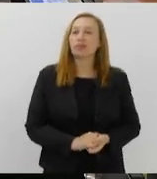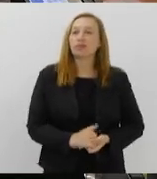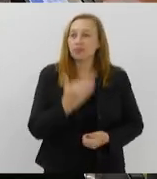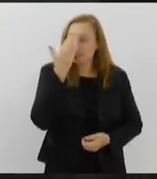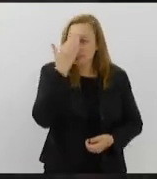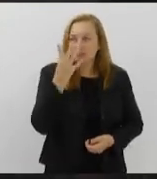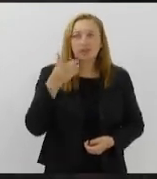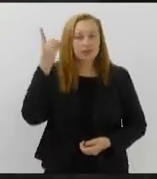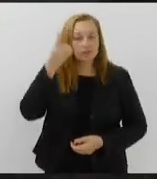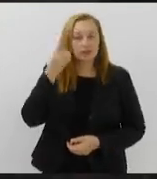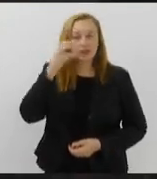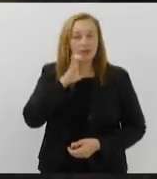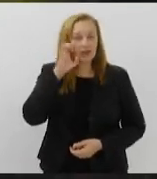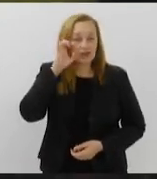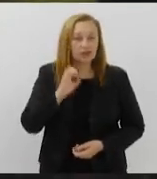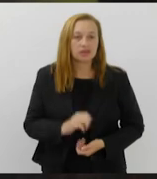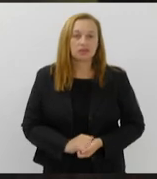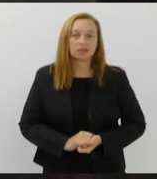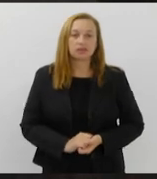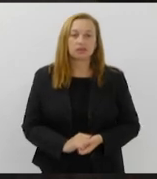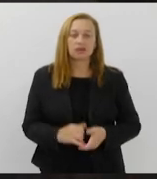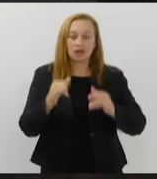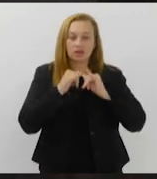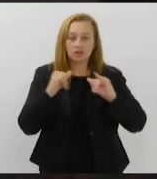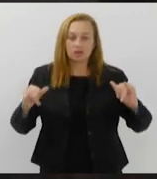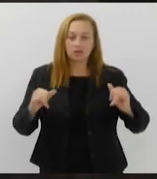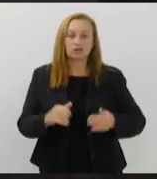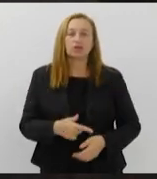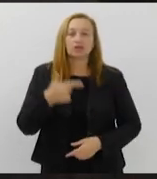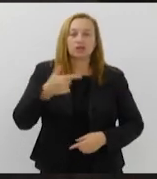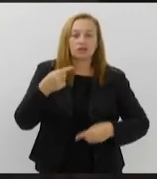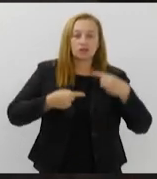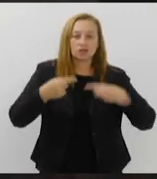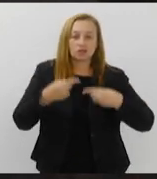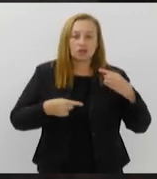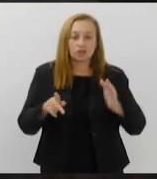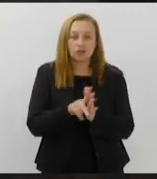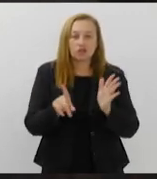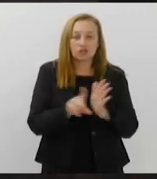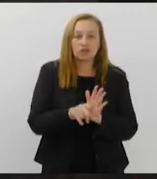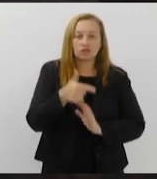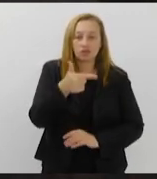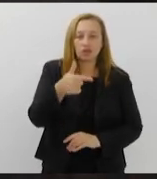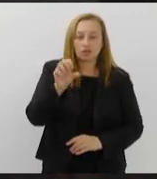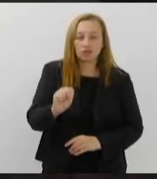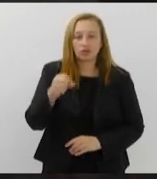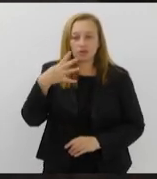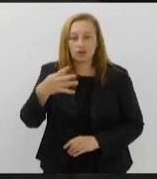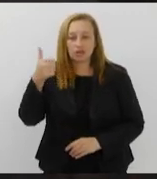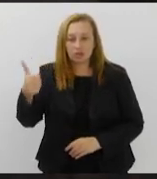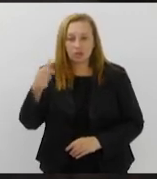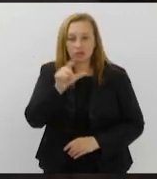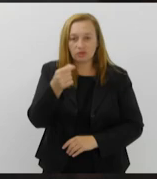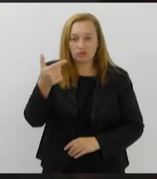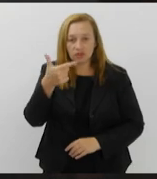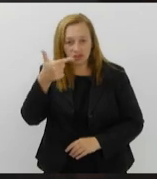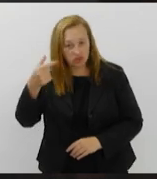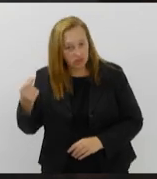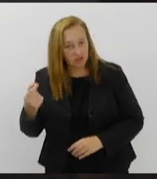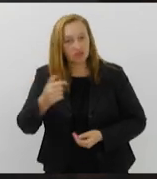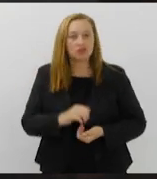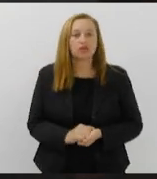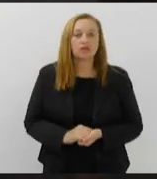Obrigado, deputada Érica Takimoto. Anuncio, em segunda discussão, projeto de lei número 2841 de